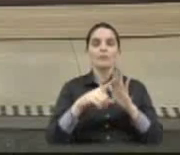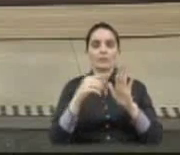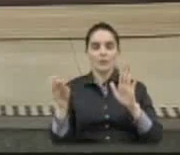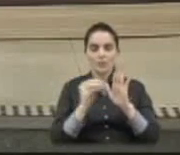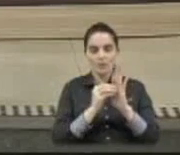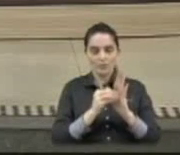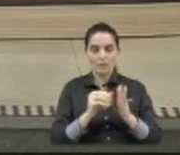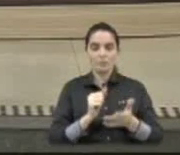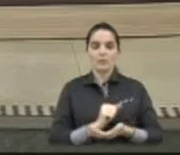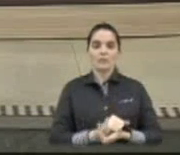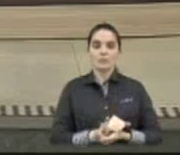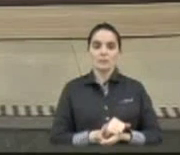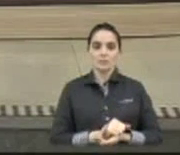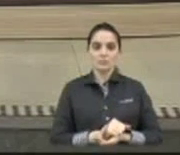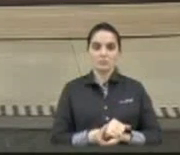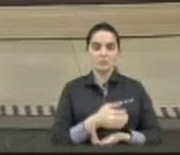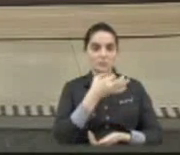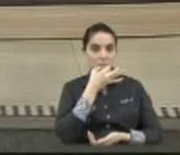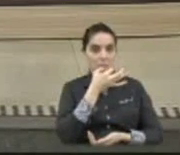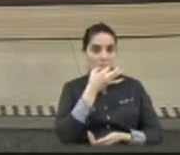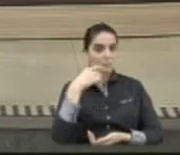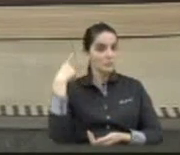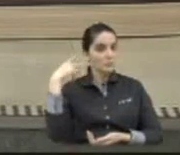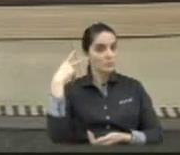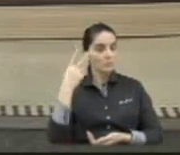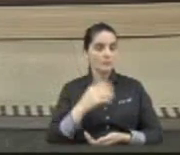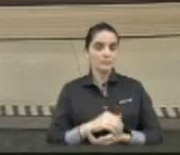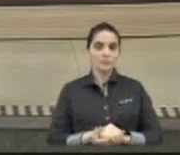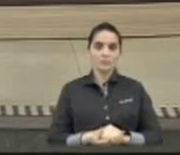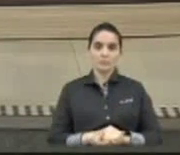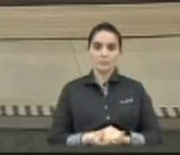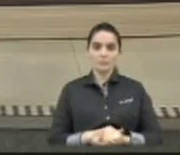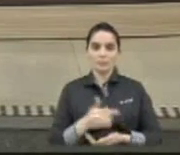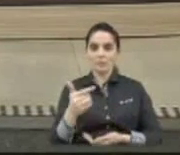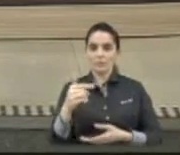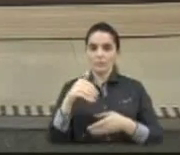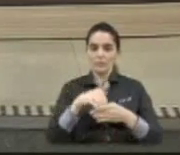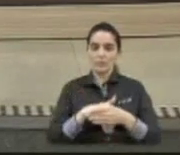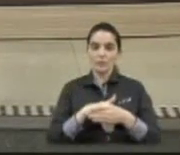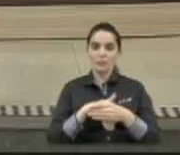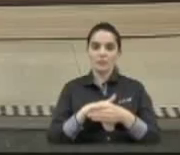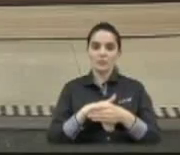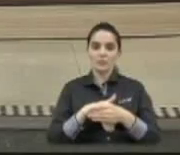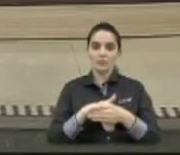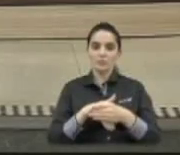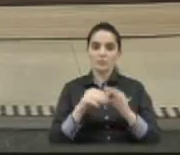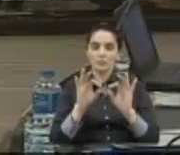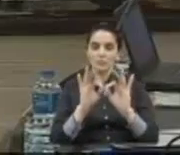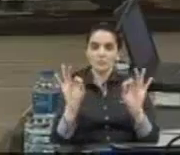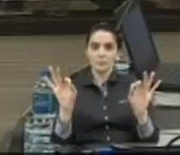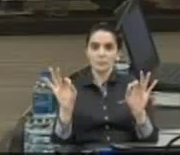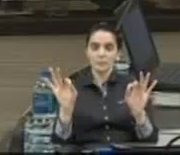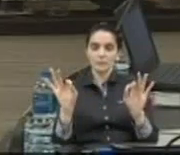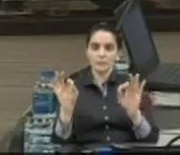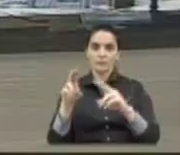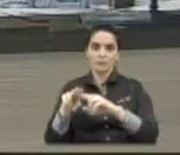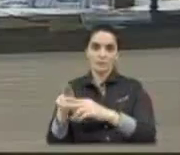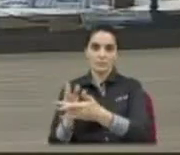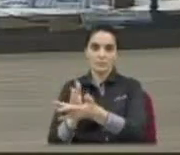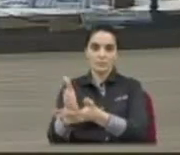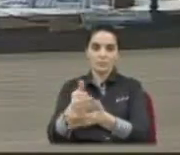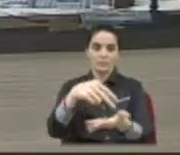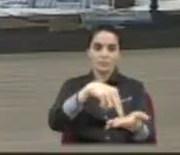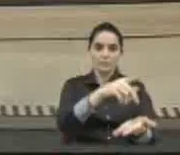parecer é favorável. Algum vereador deseja discutir? Não havendo, vai à votação, e a votação é simbólica.